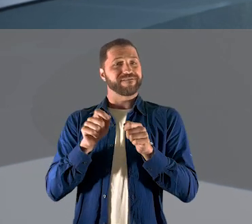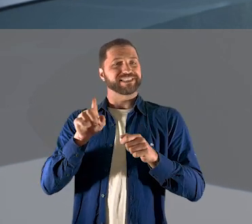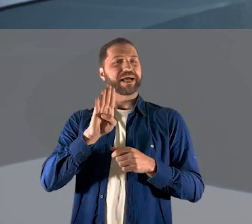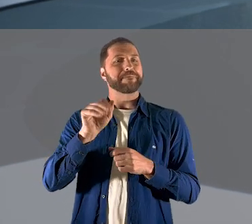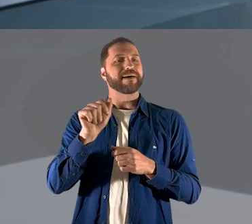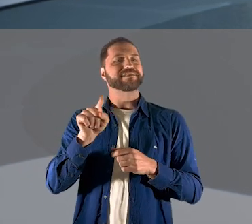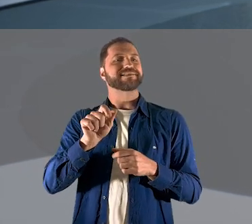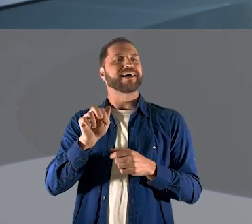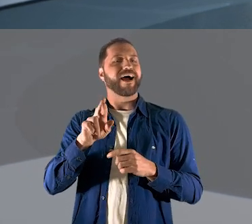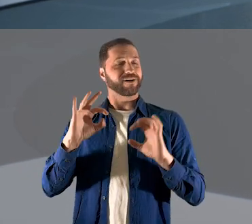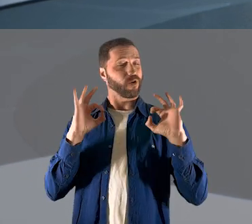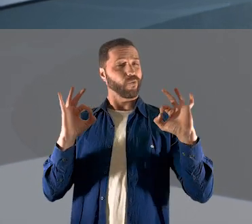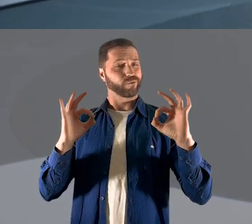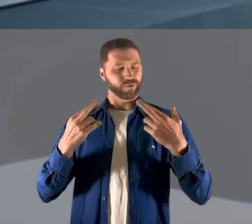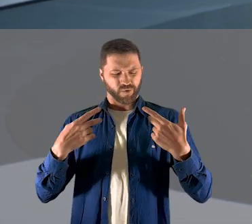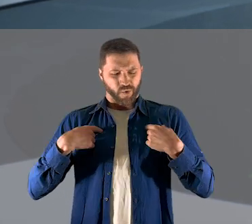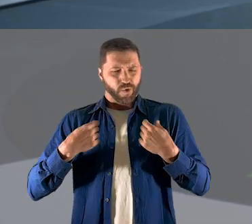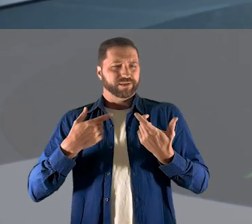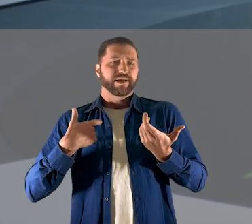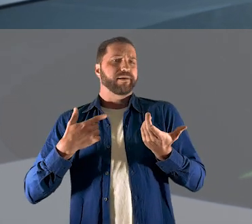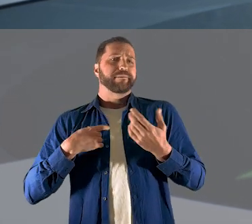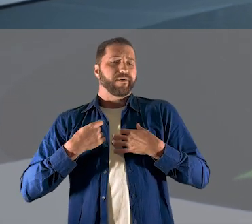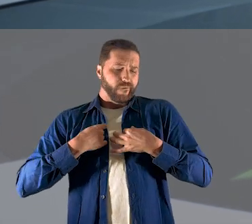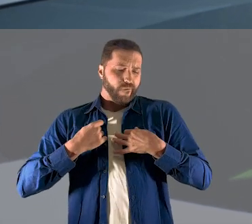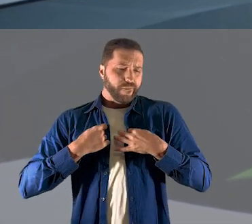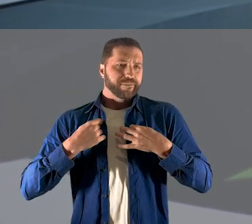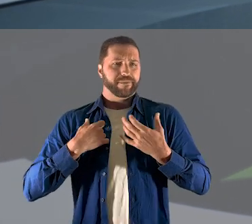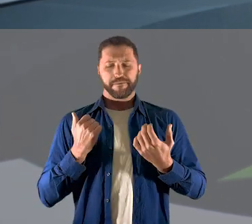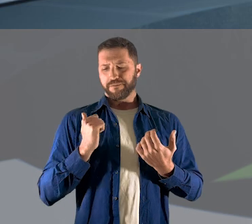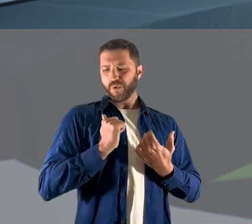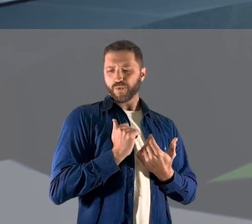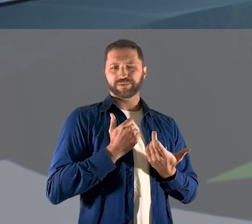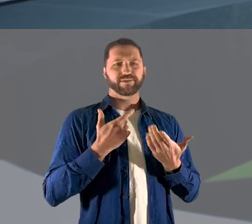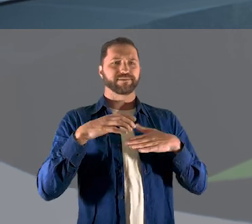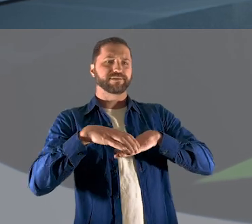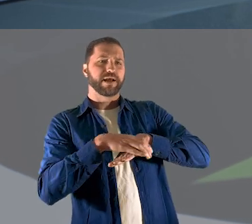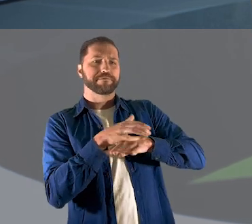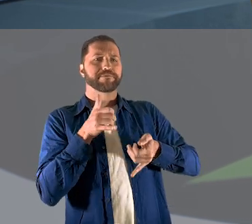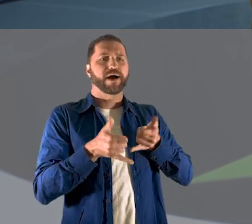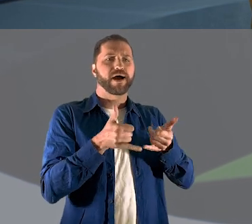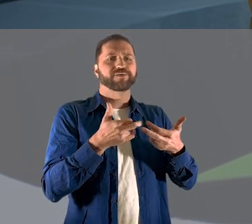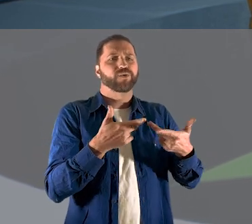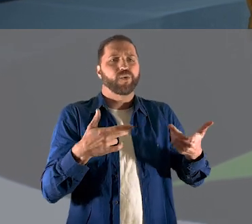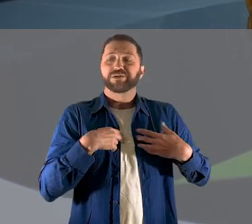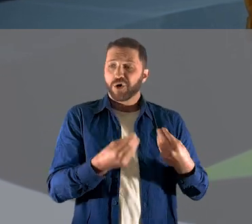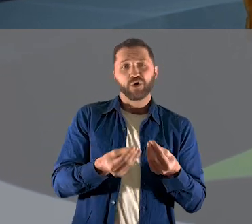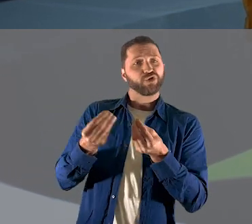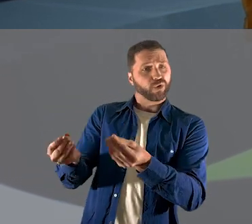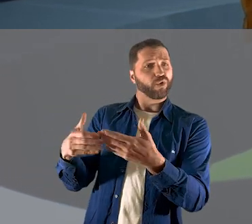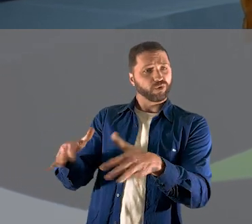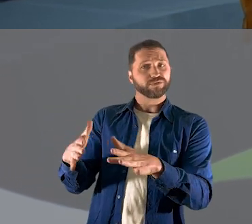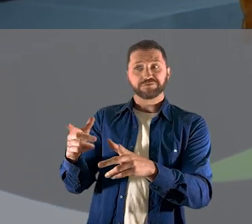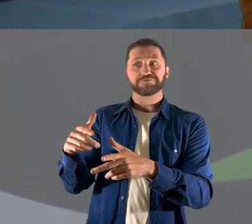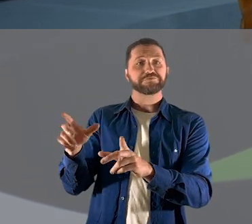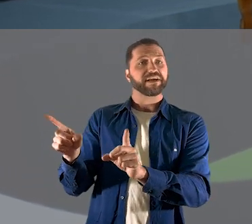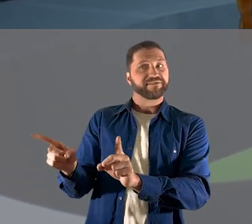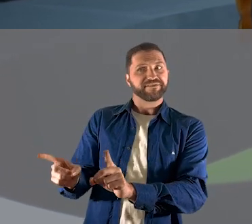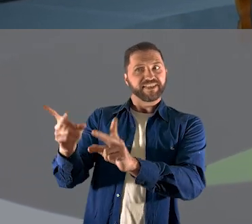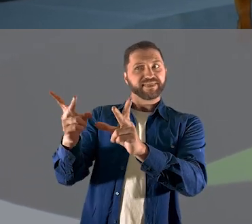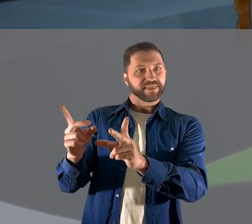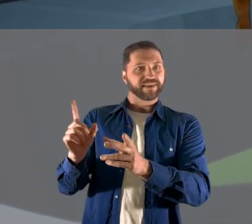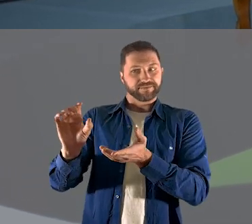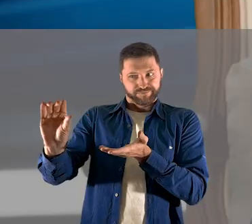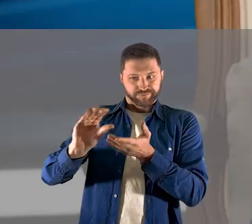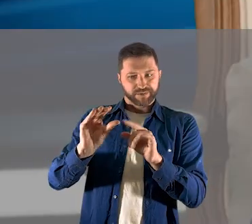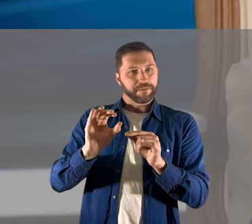das minhas roupas acessórios bolsas sapatos e uma parte do valor arrecadado